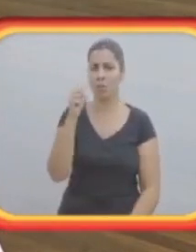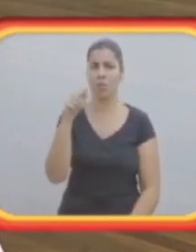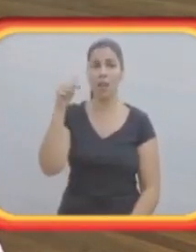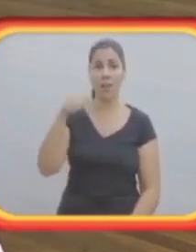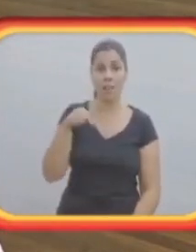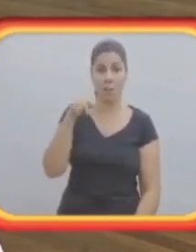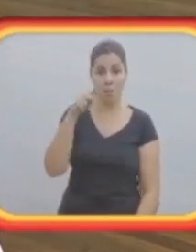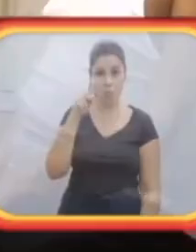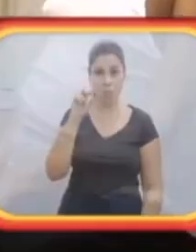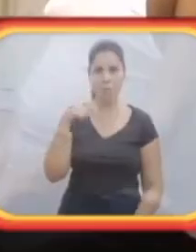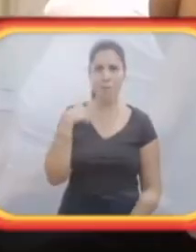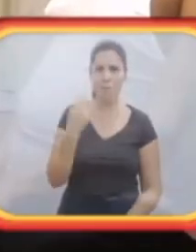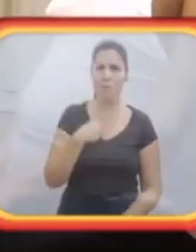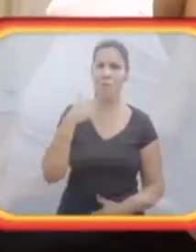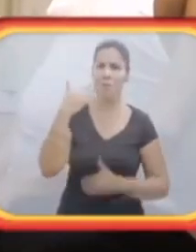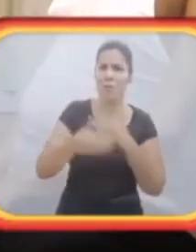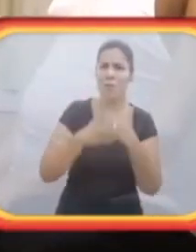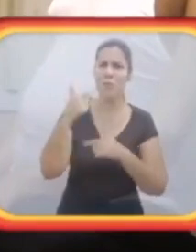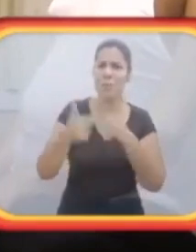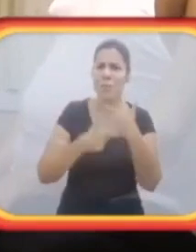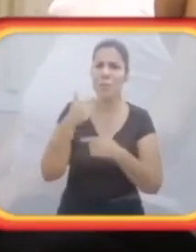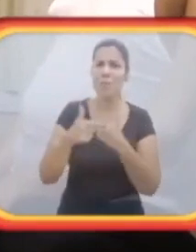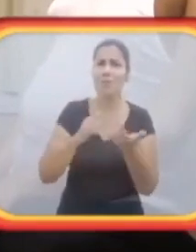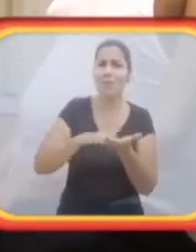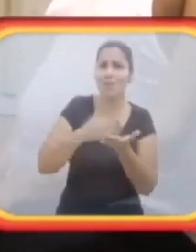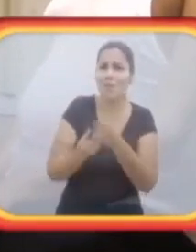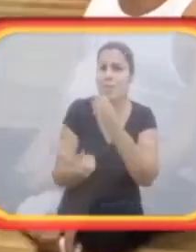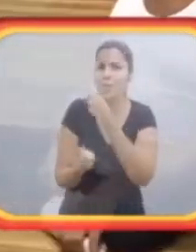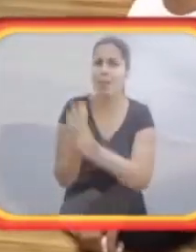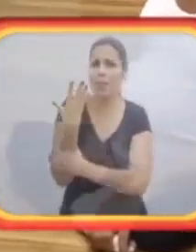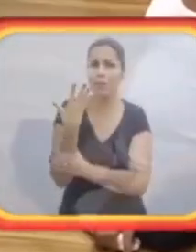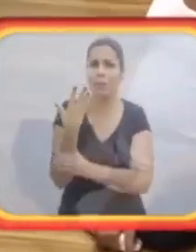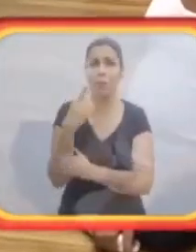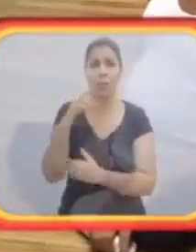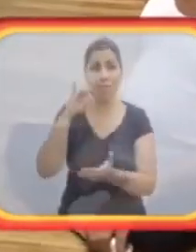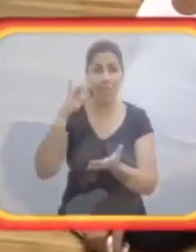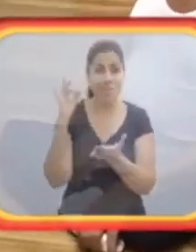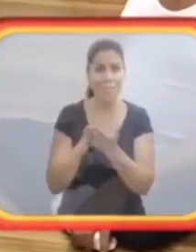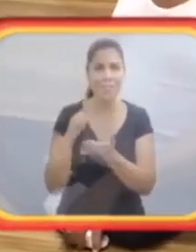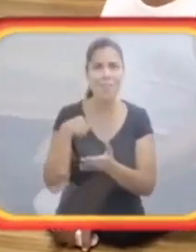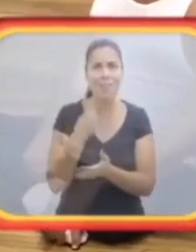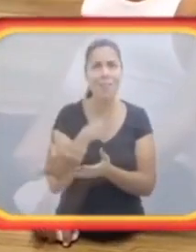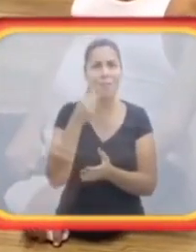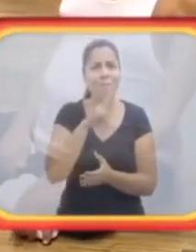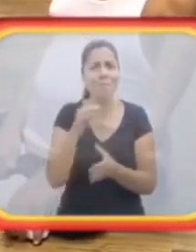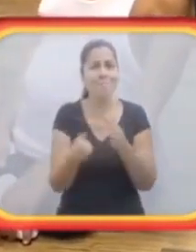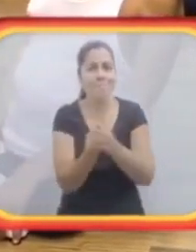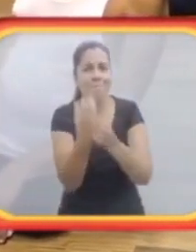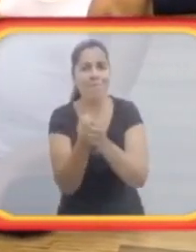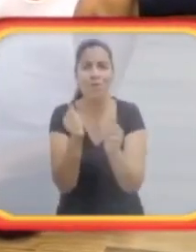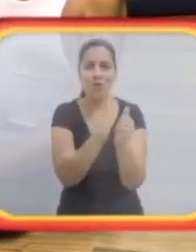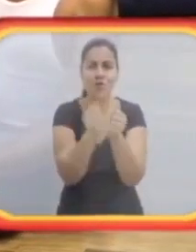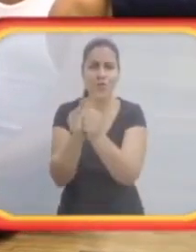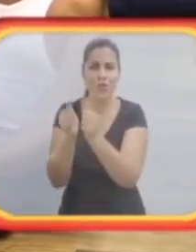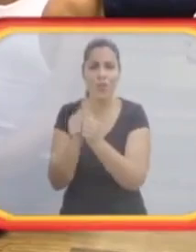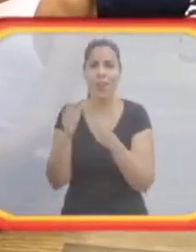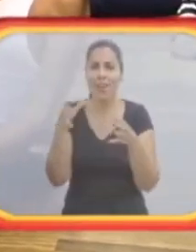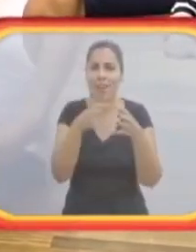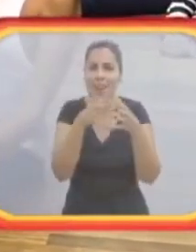sou cofundador da Pulsar. Aqui na Pulsar, a gente desenvolve um trabalho de